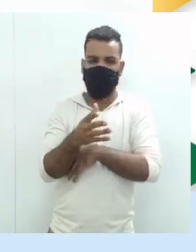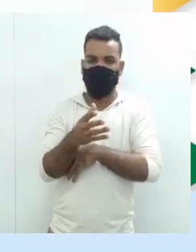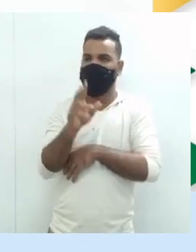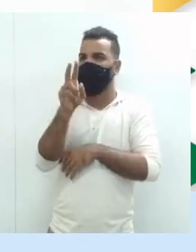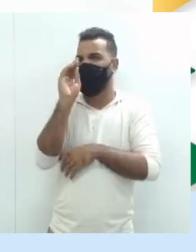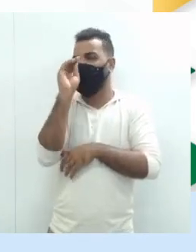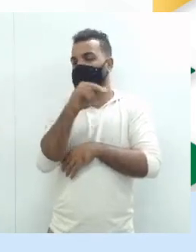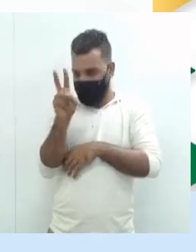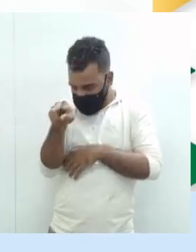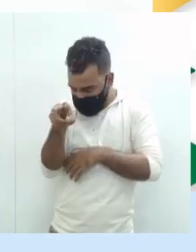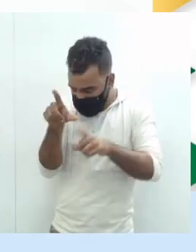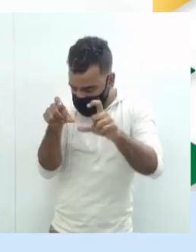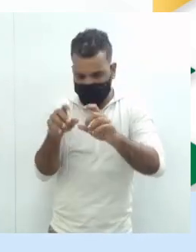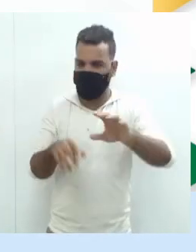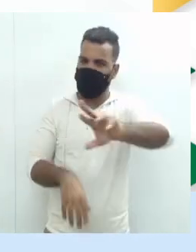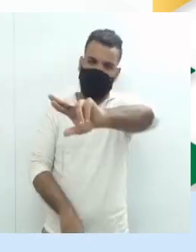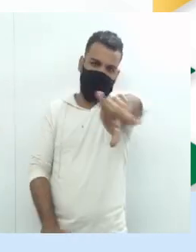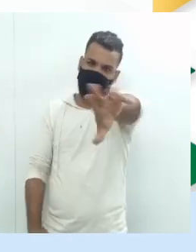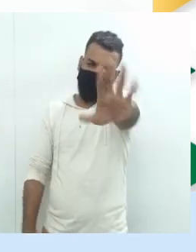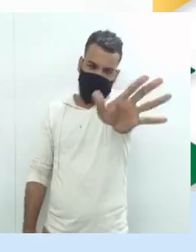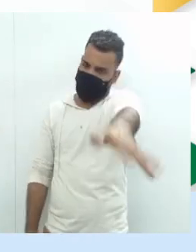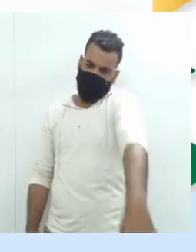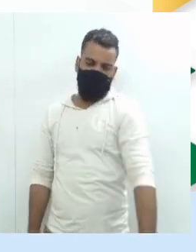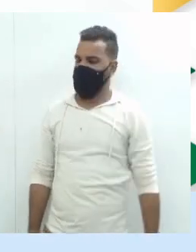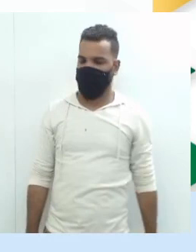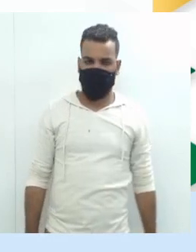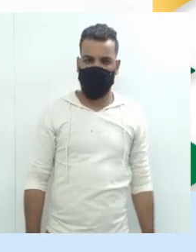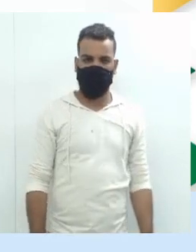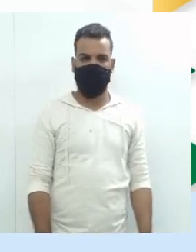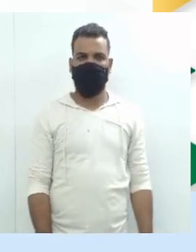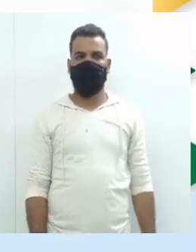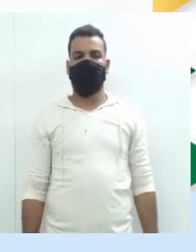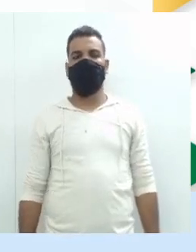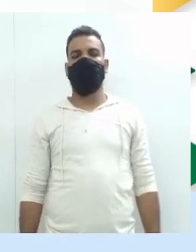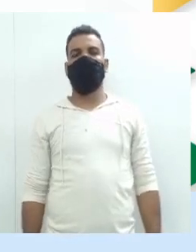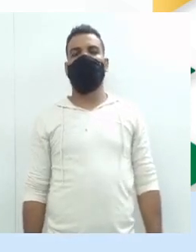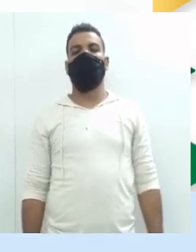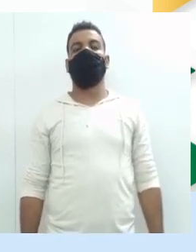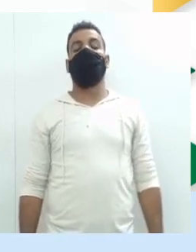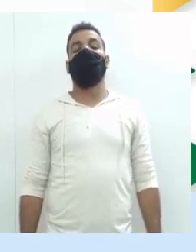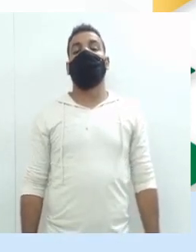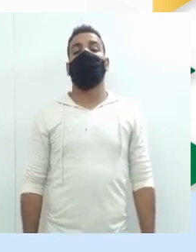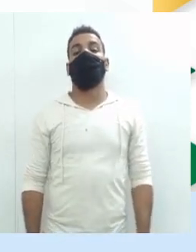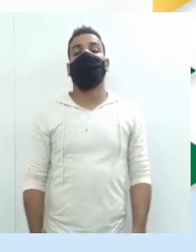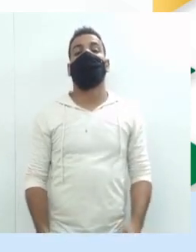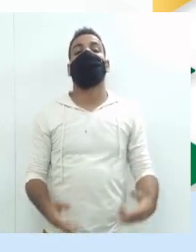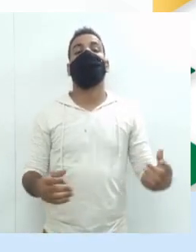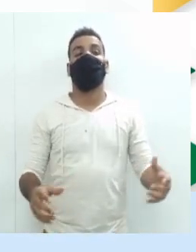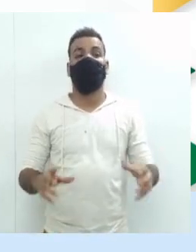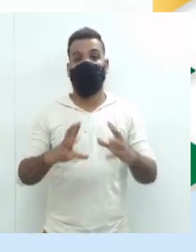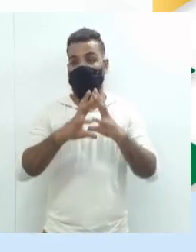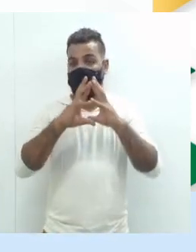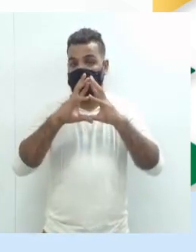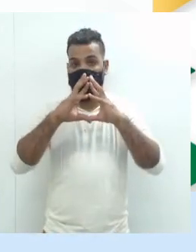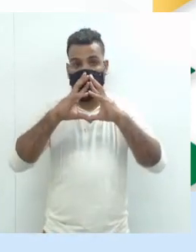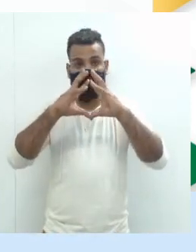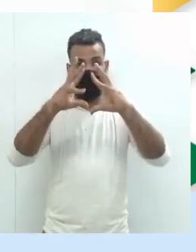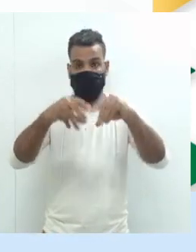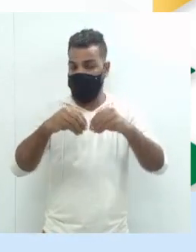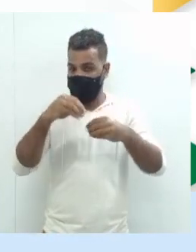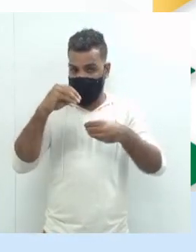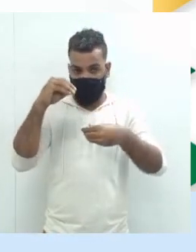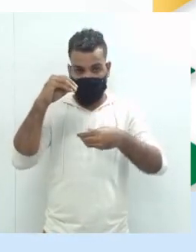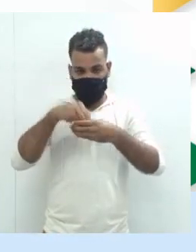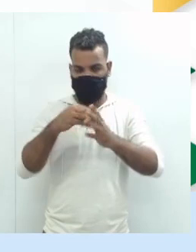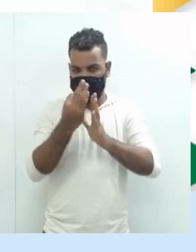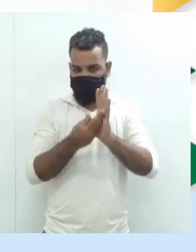atenção só no que está escrito e esquecer a parte visual, a parte de imagem. Então, tudo isso ali está em conjunto para formar